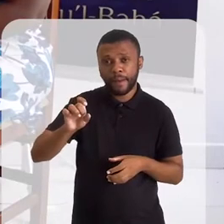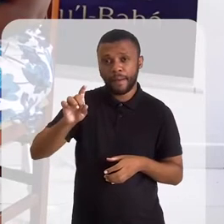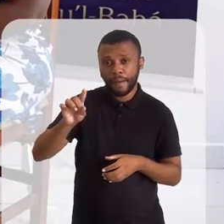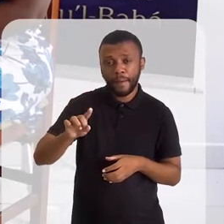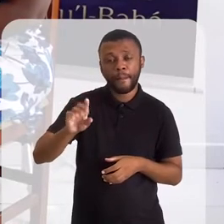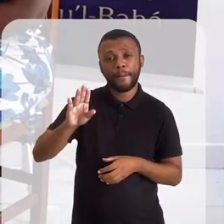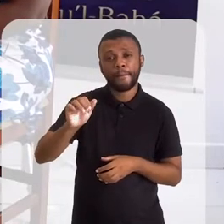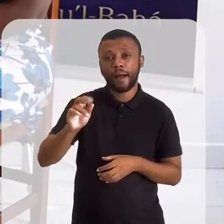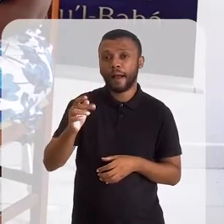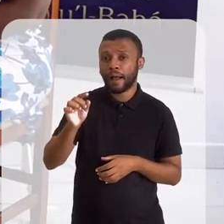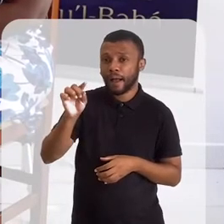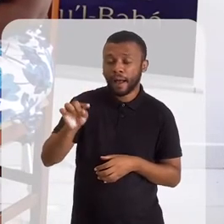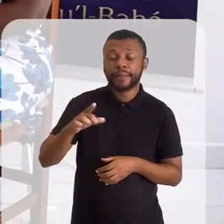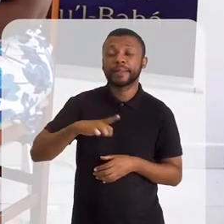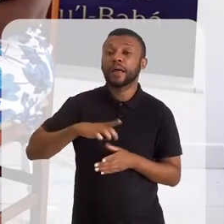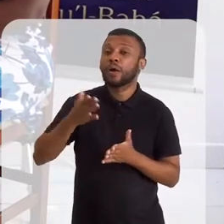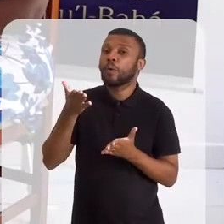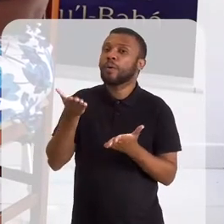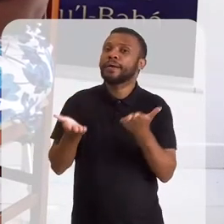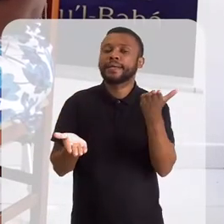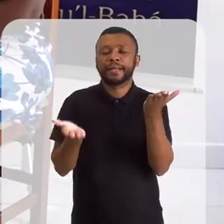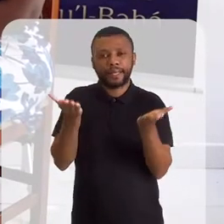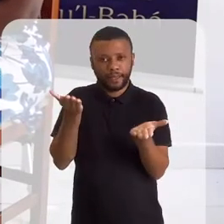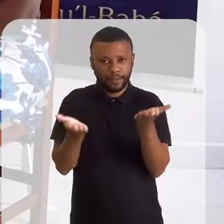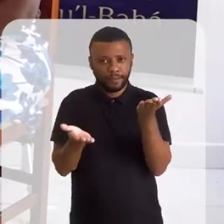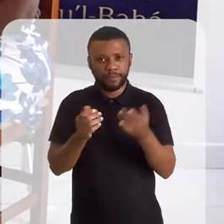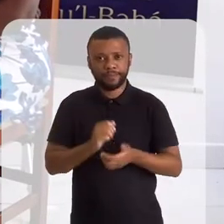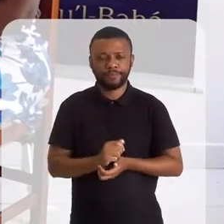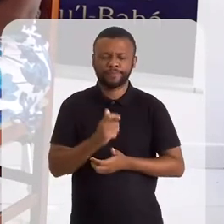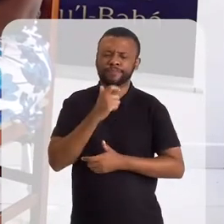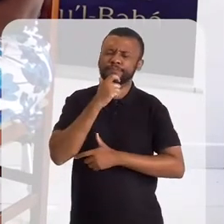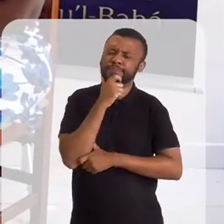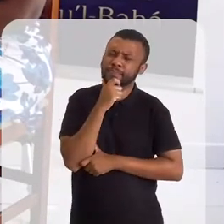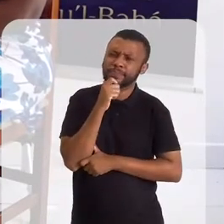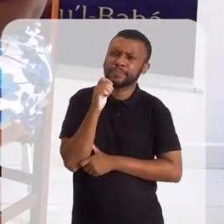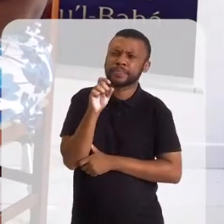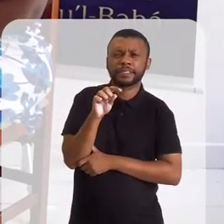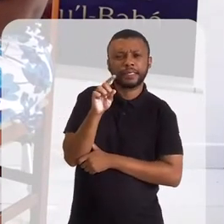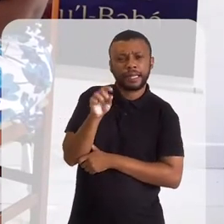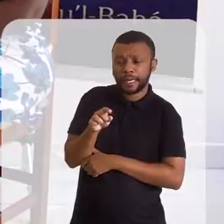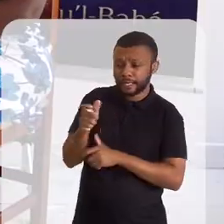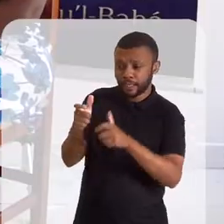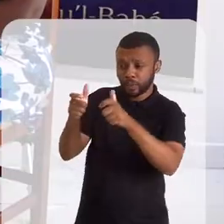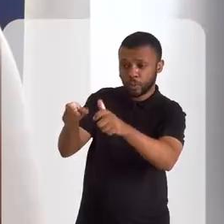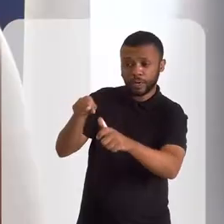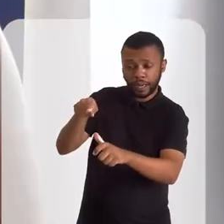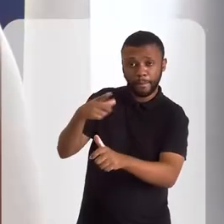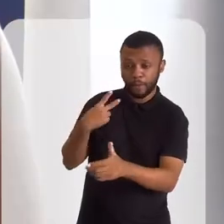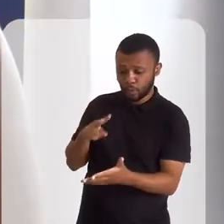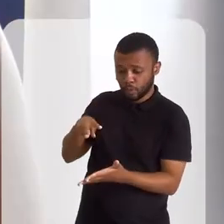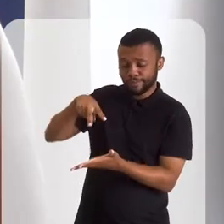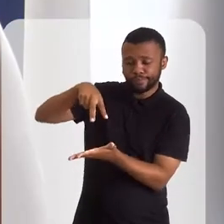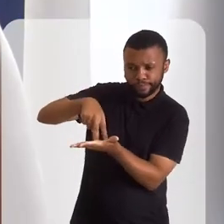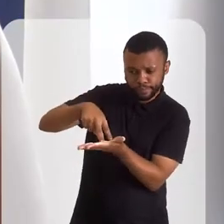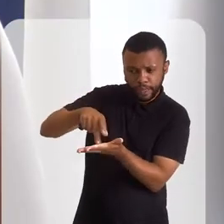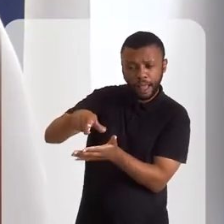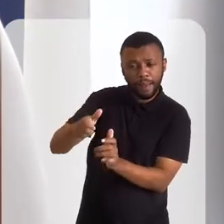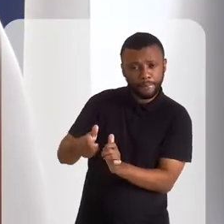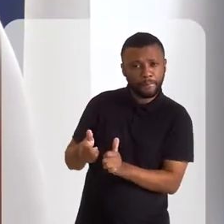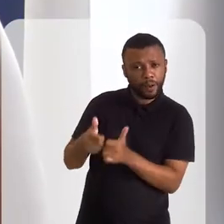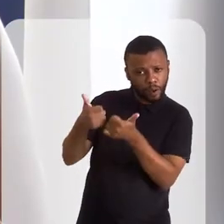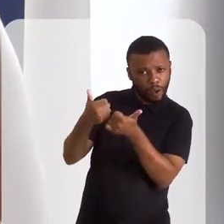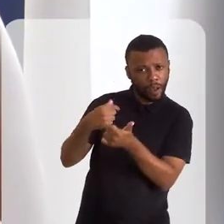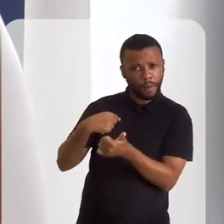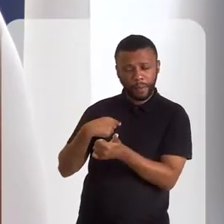dentro da fé Bahá'í, é a parte do equilíbrio, né? Então, a gente precisa realmente entender. Será que aquele local onde eu